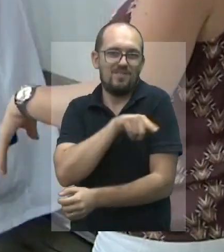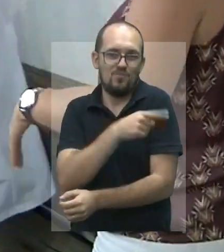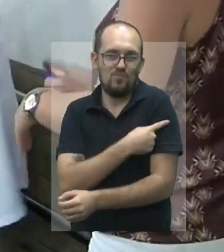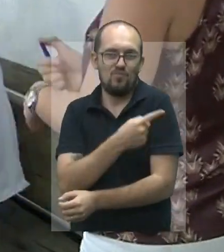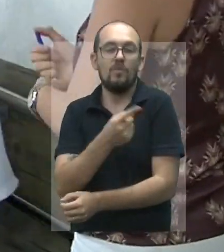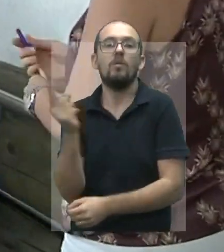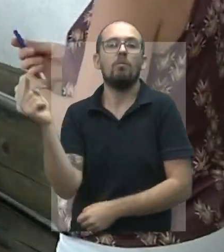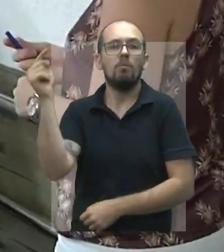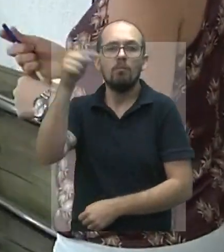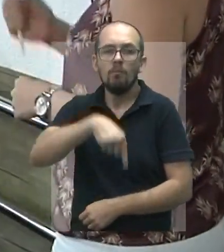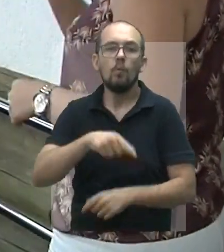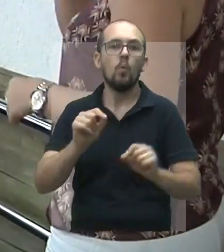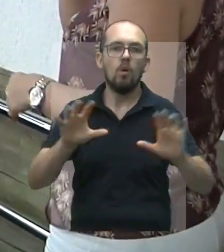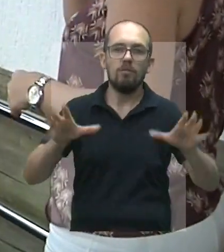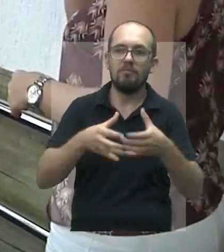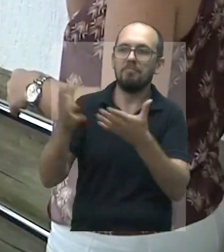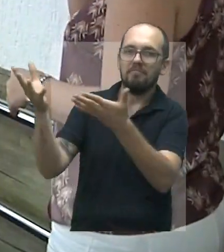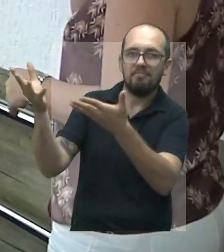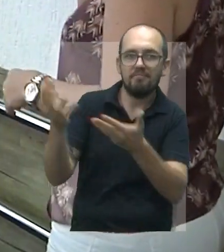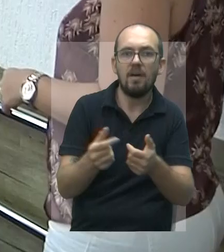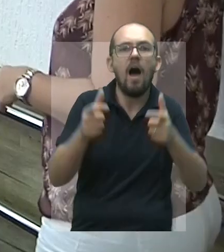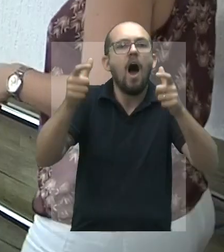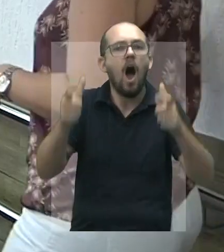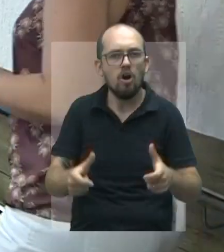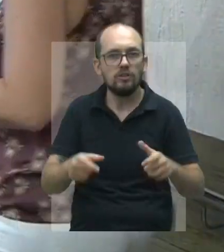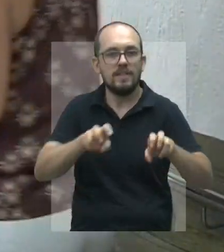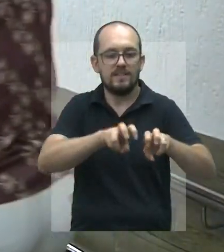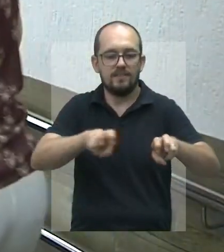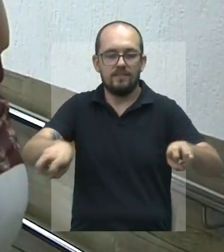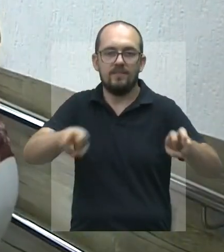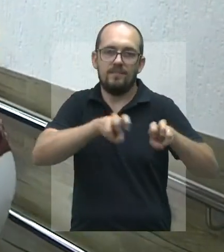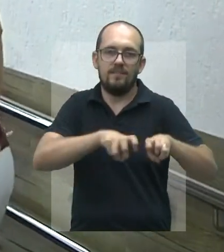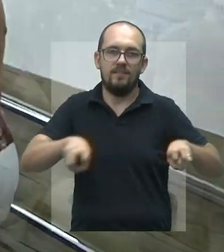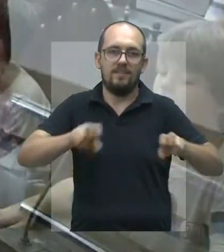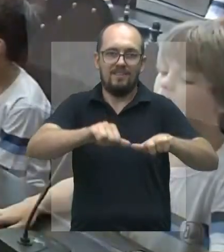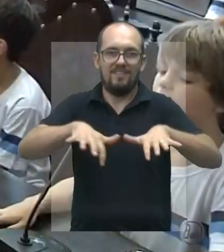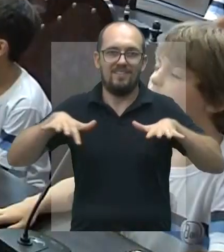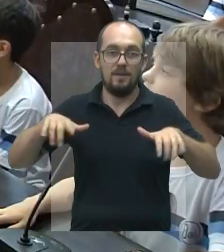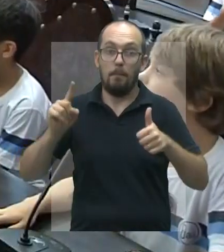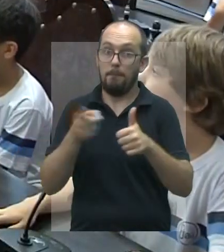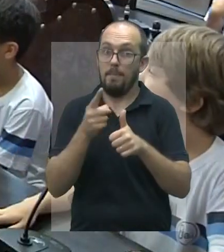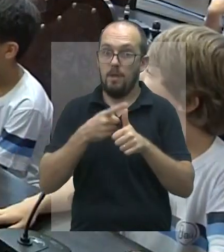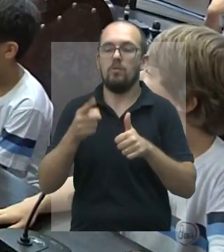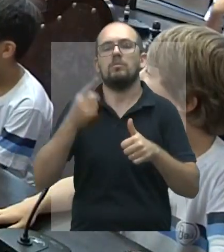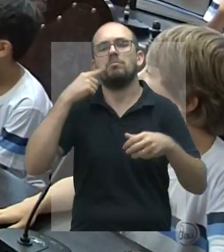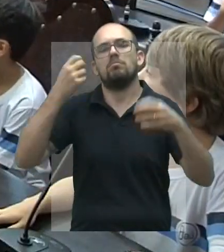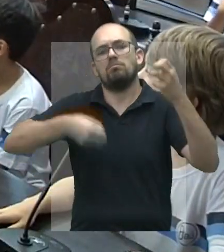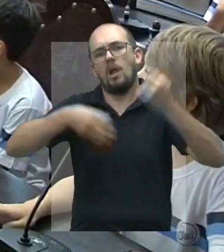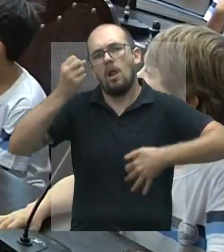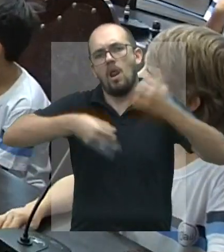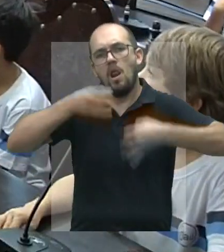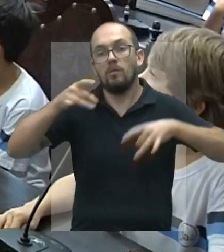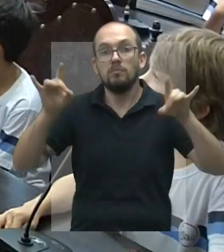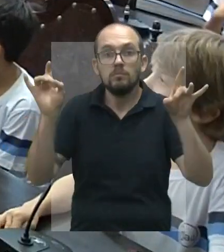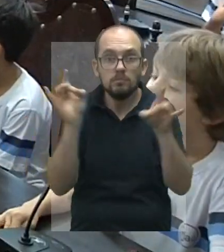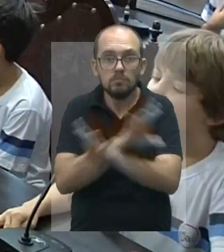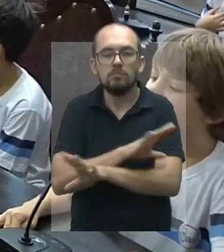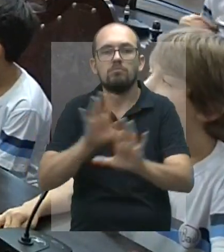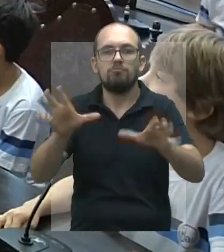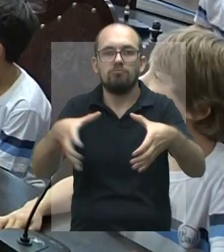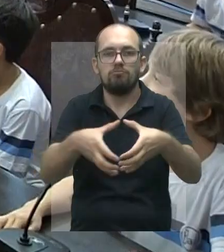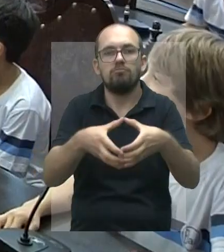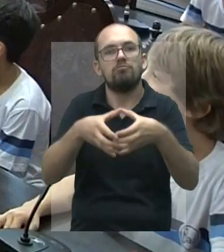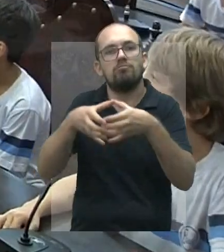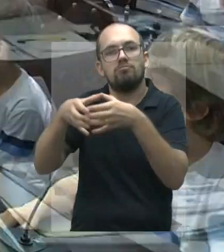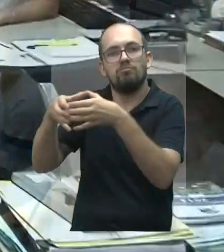Fundação foram recepcionados inicialmente na sala das sessões da casa. Depois, todos foram conduzidos pelo vereador